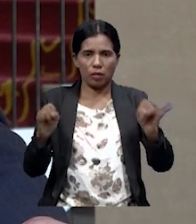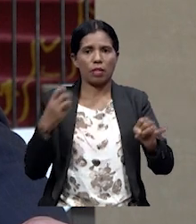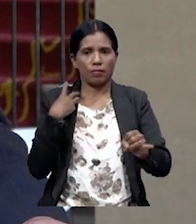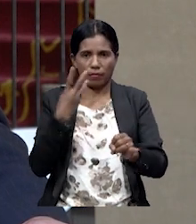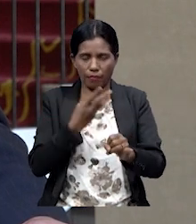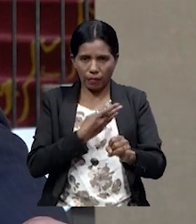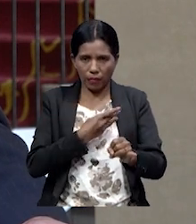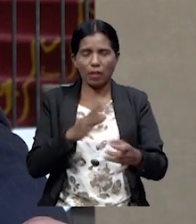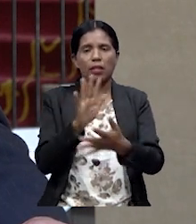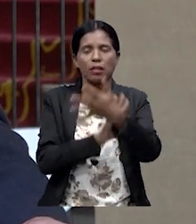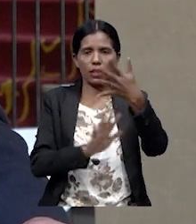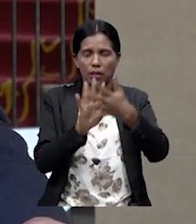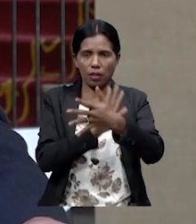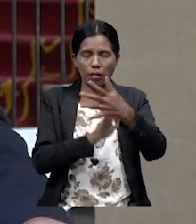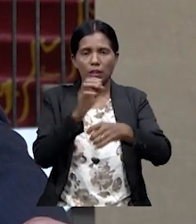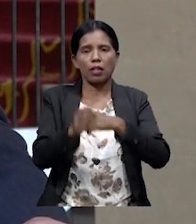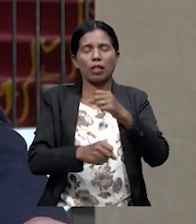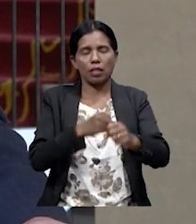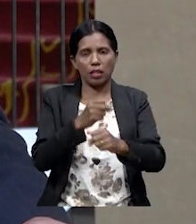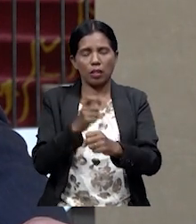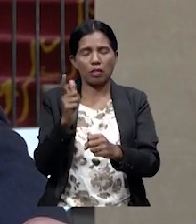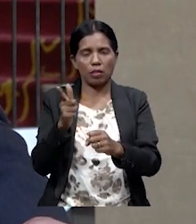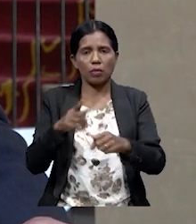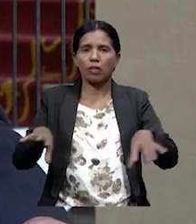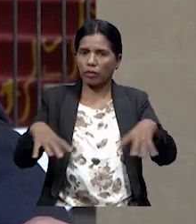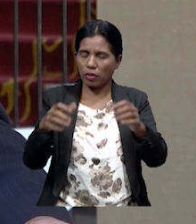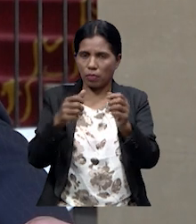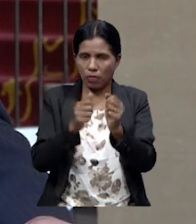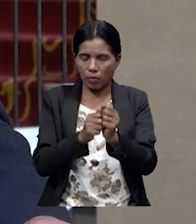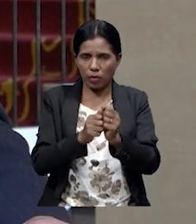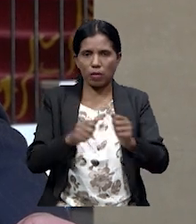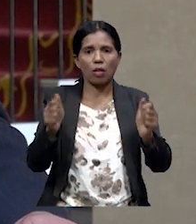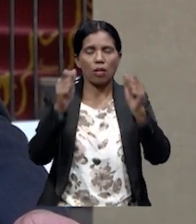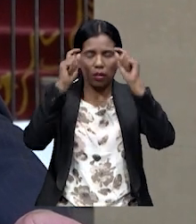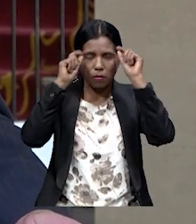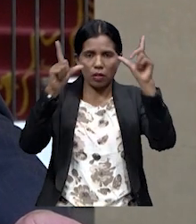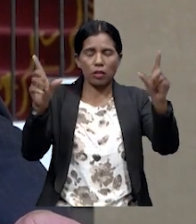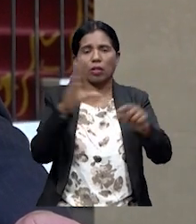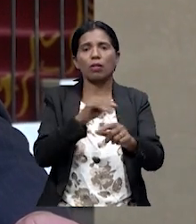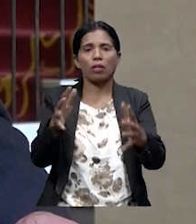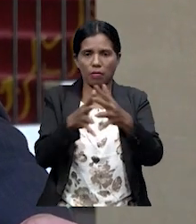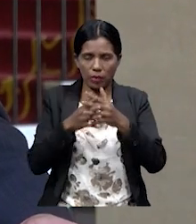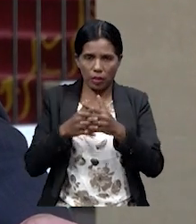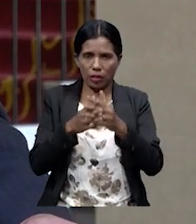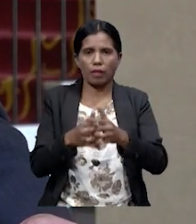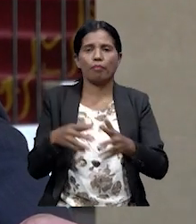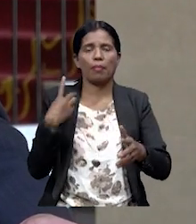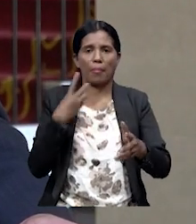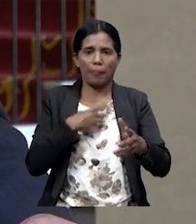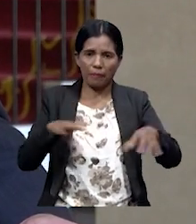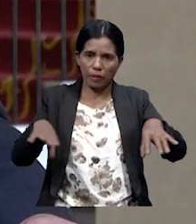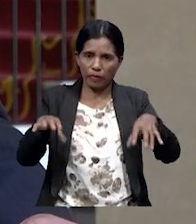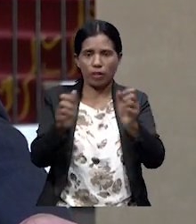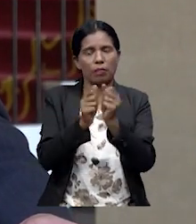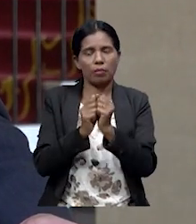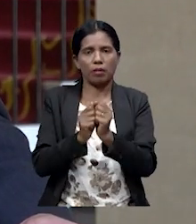amimos commemora tinan ruanulu relación bilateral entre Timor Leste ho Estados Unidos i amnia cooperación durante